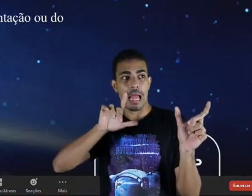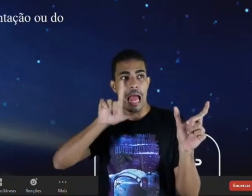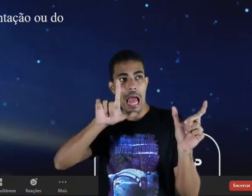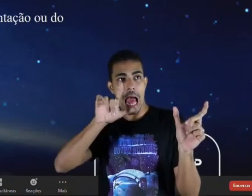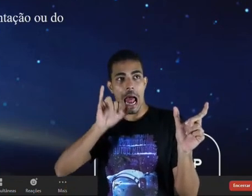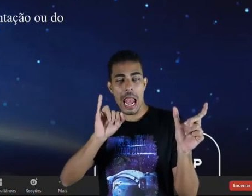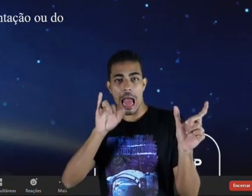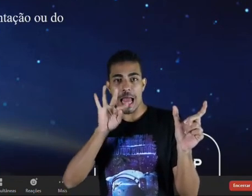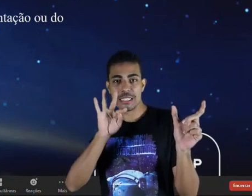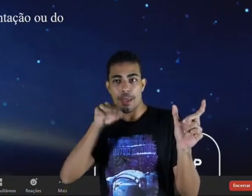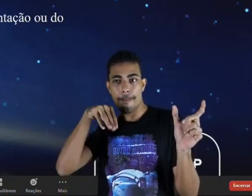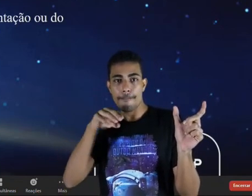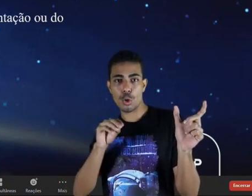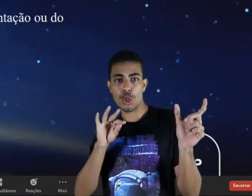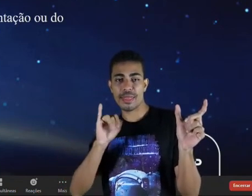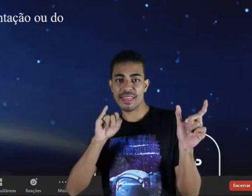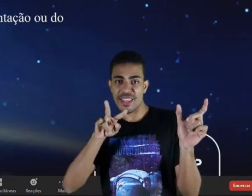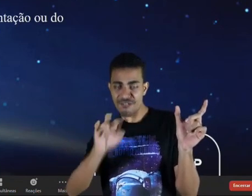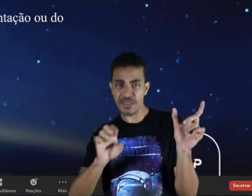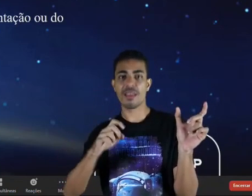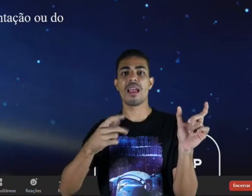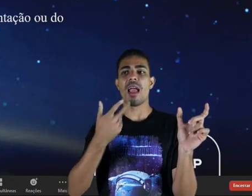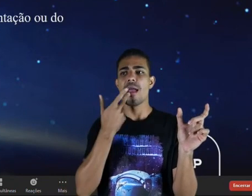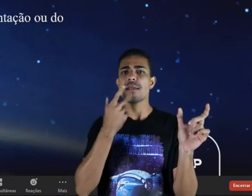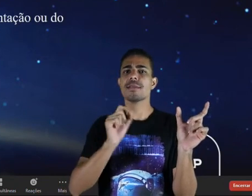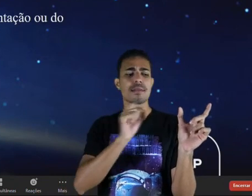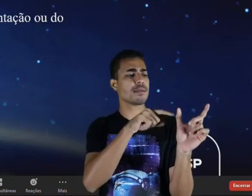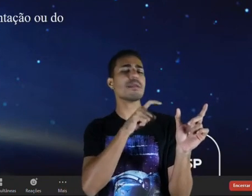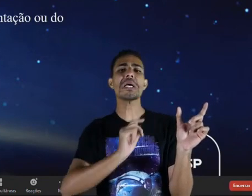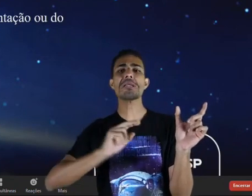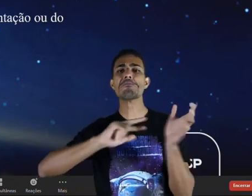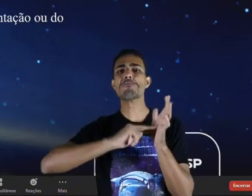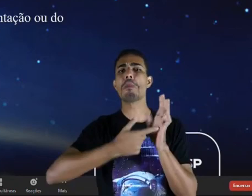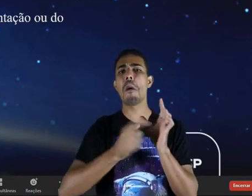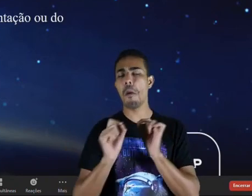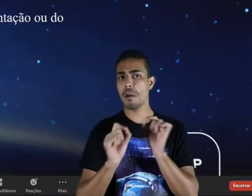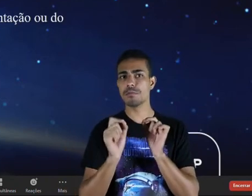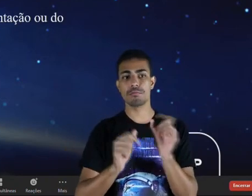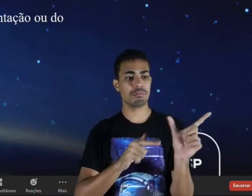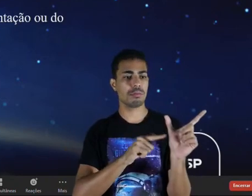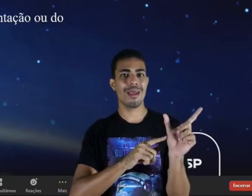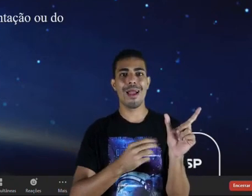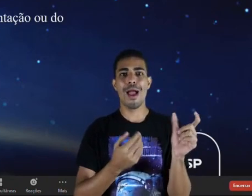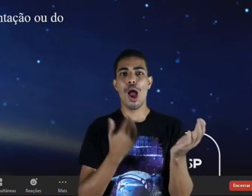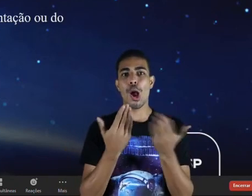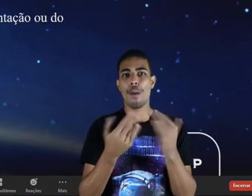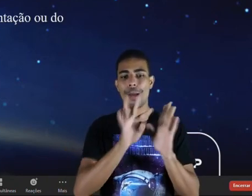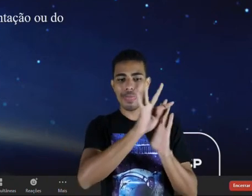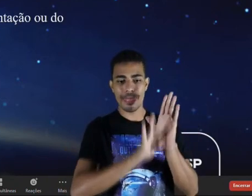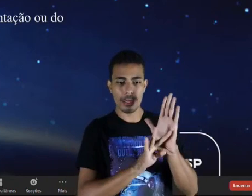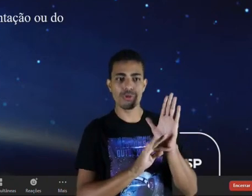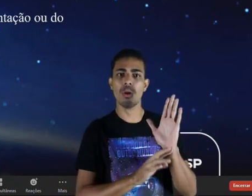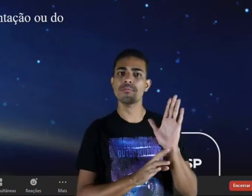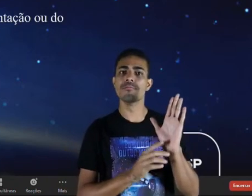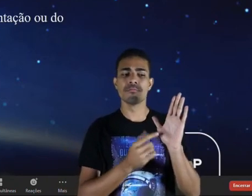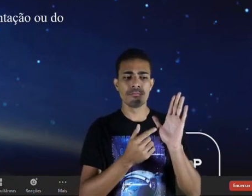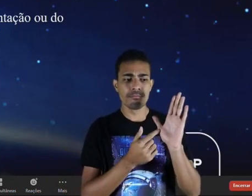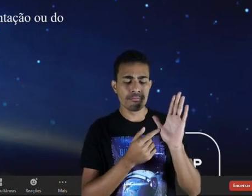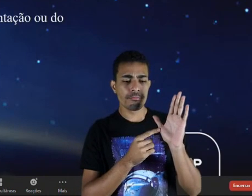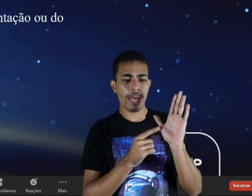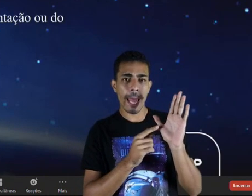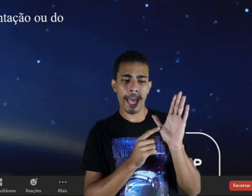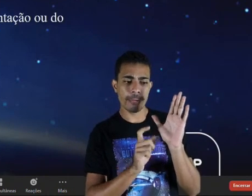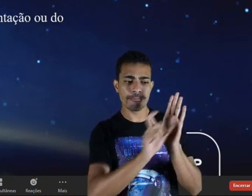Leitmotiv significa uma palavra que vai costurando o texto. Por exemplo, circuncisão, judeu. Fica olhando